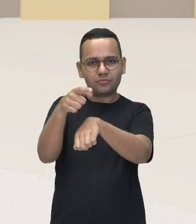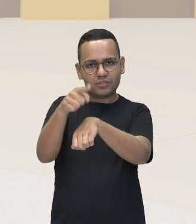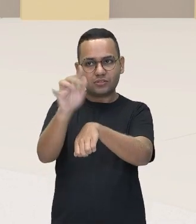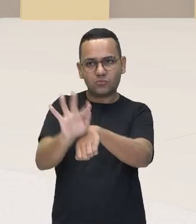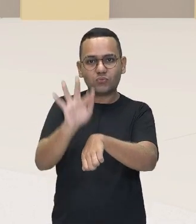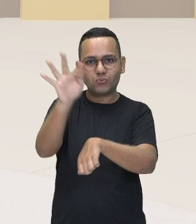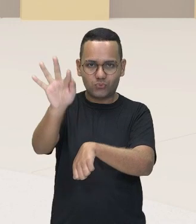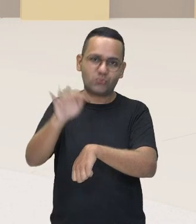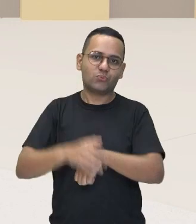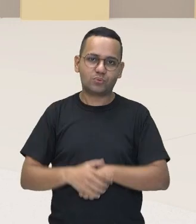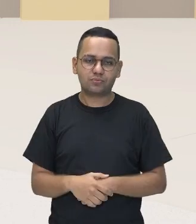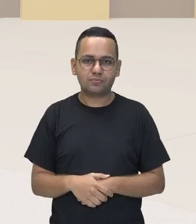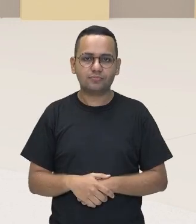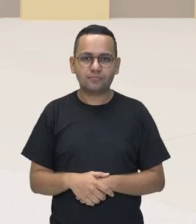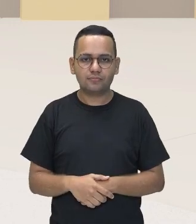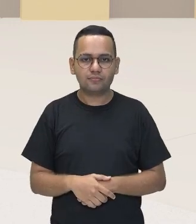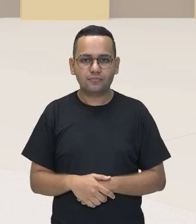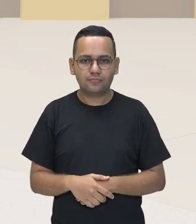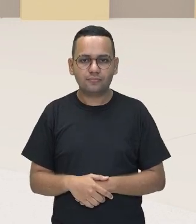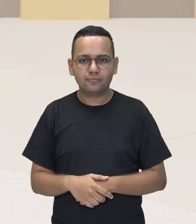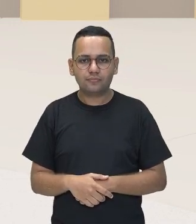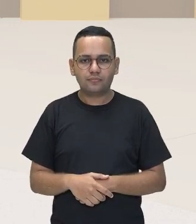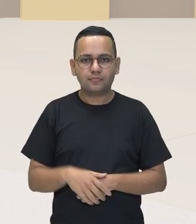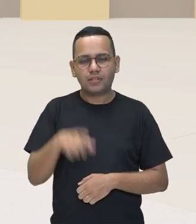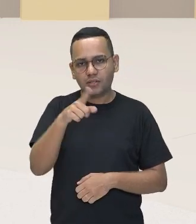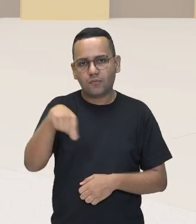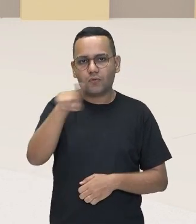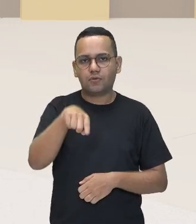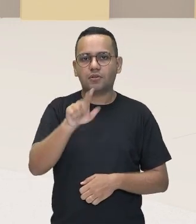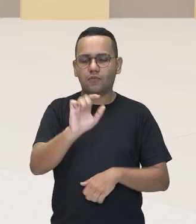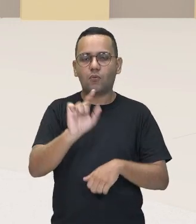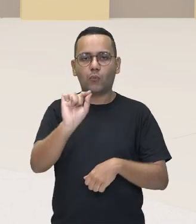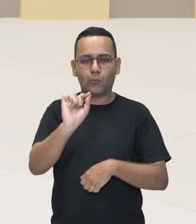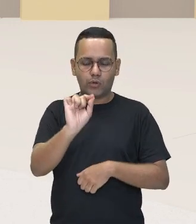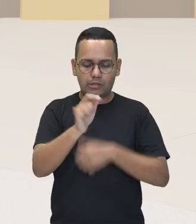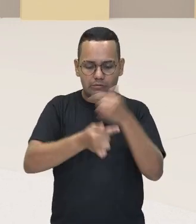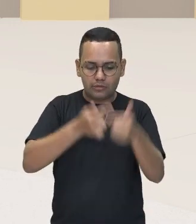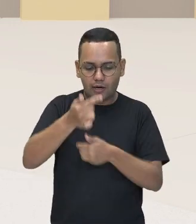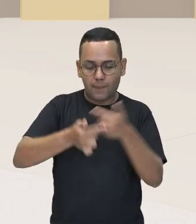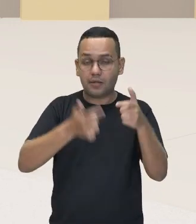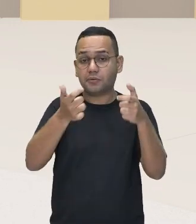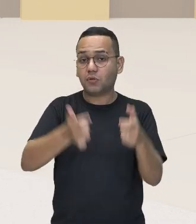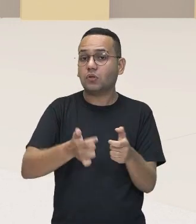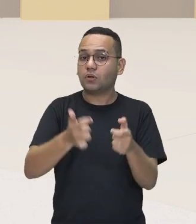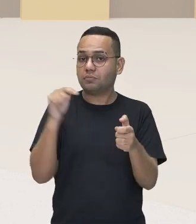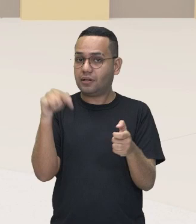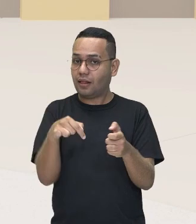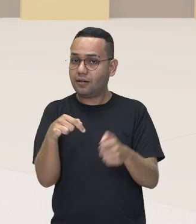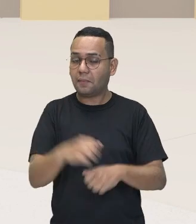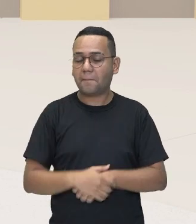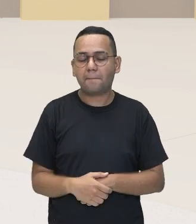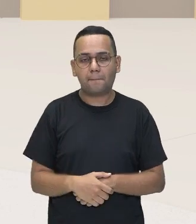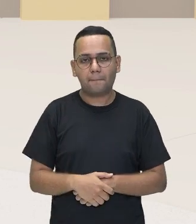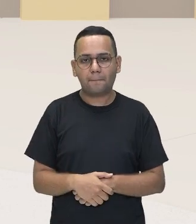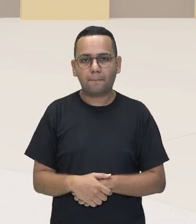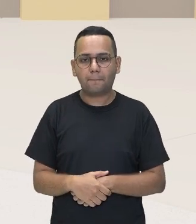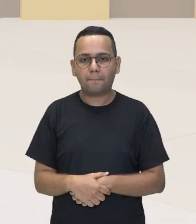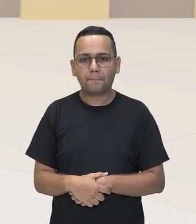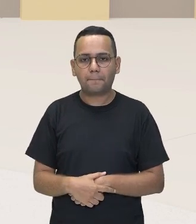aqueles profissionais que vão atuar na tua comunidade, né? Então, percebe a importância também